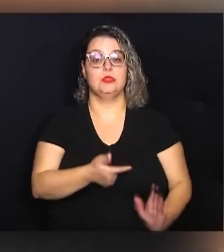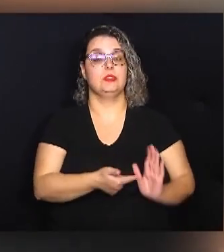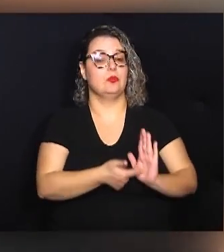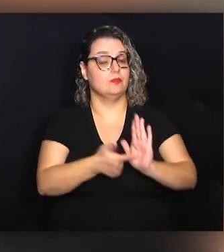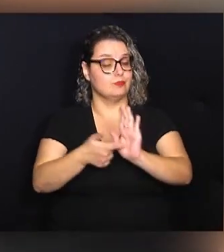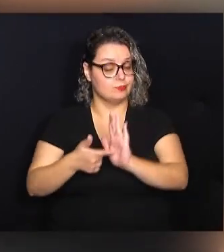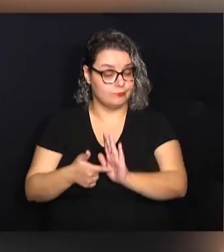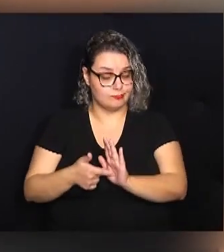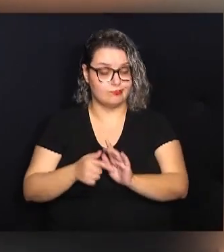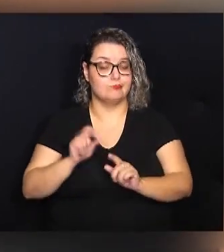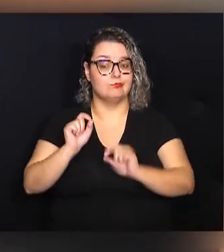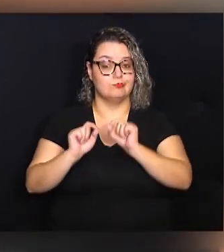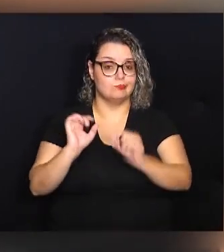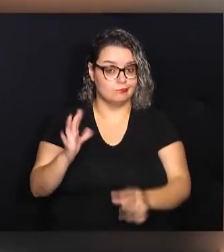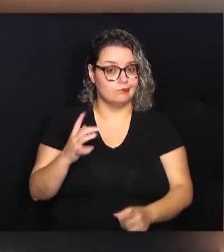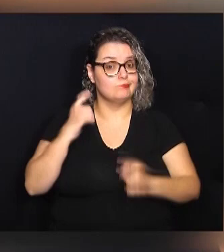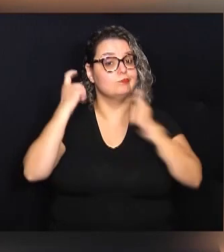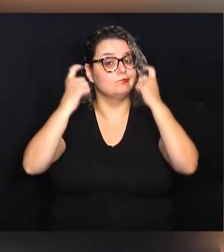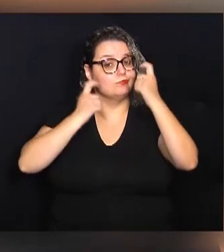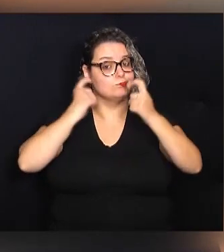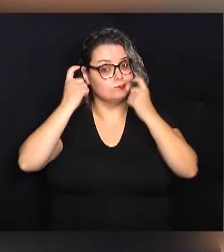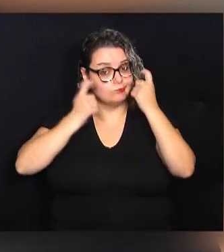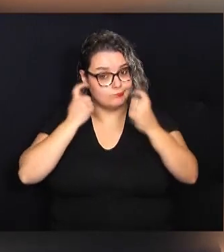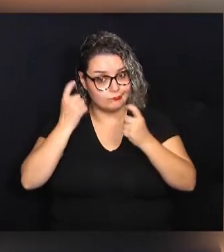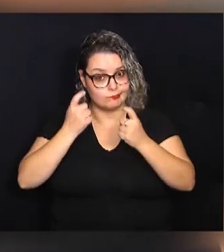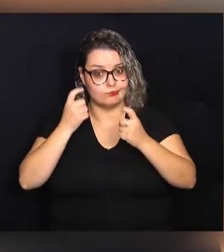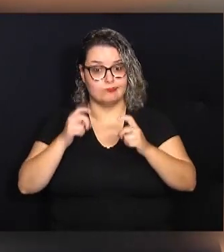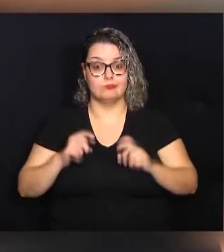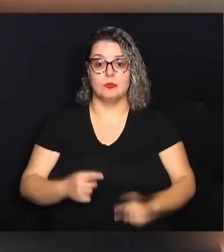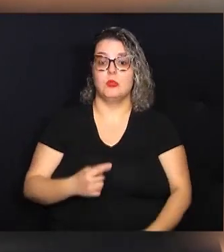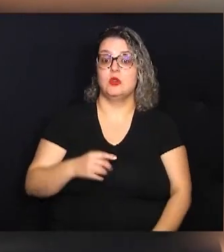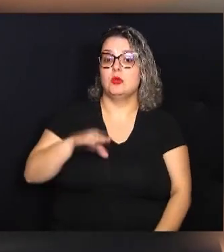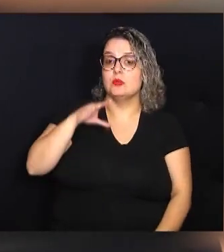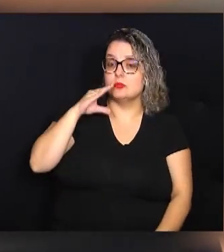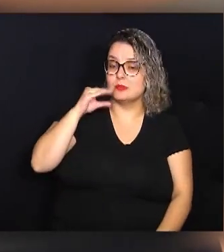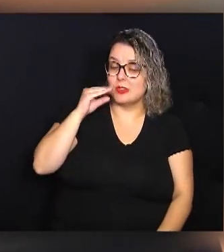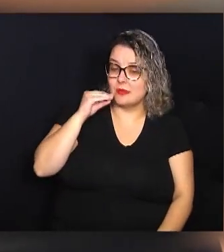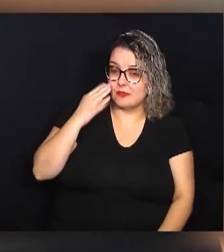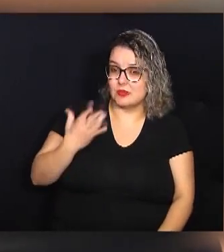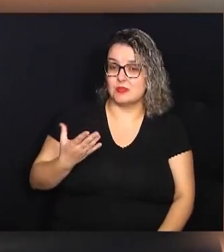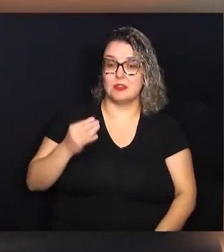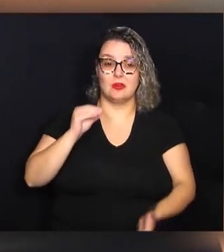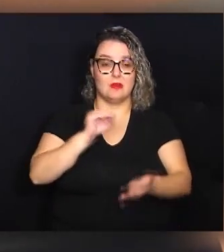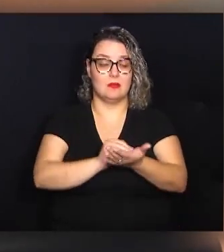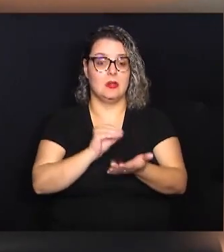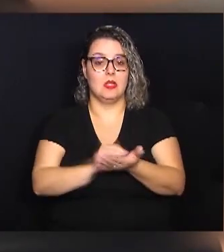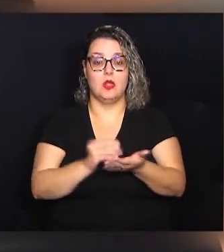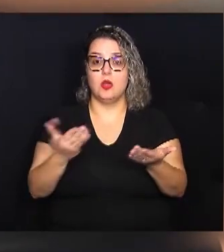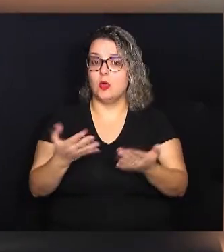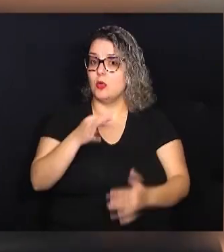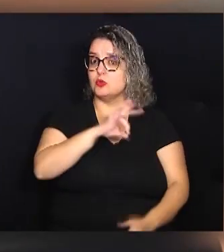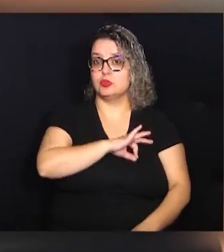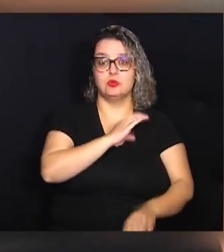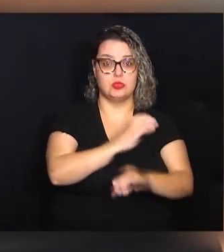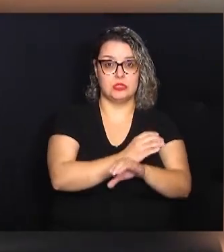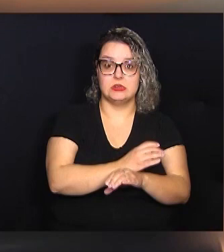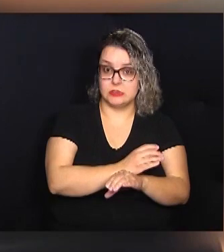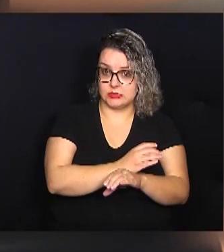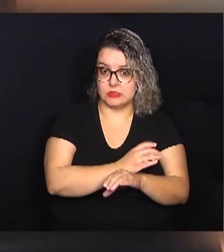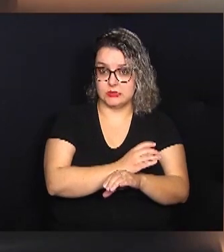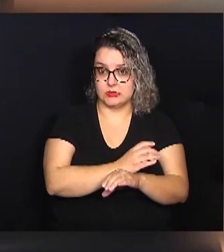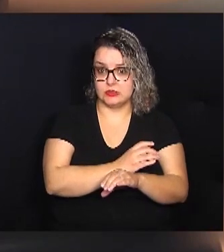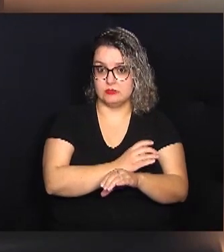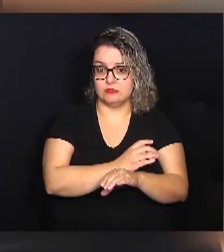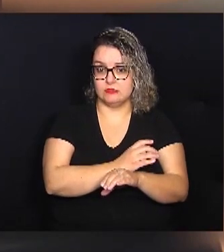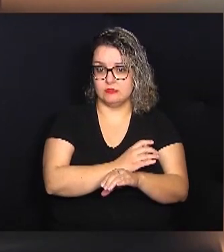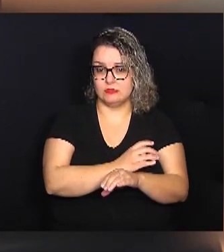a situação preocupante sobre o déficit de profissionais. Hoje a Polícia Civil ela vive